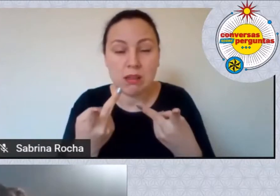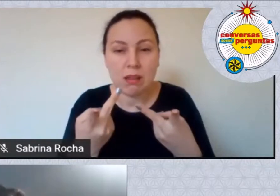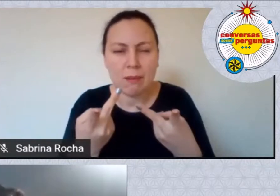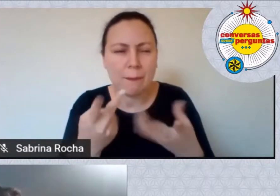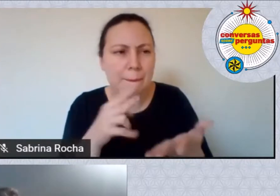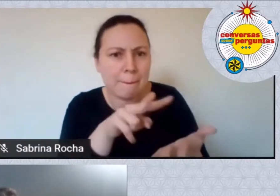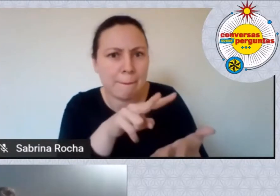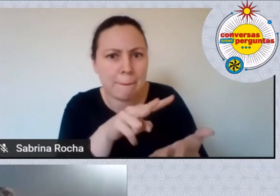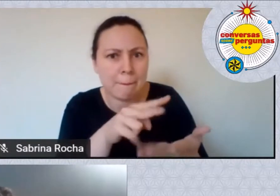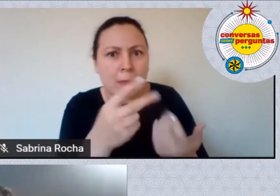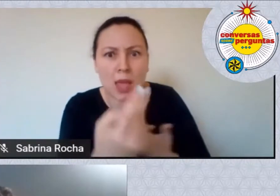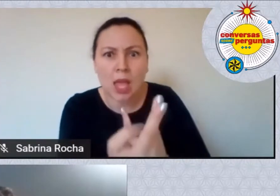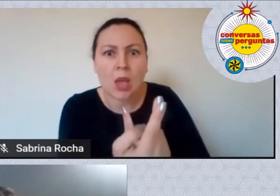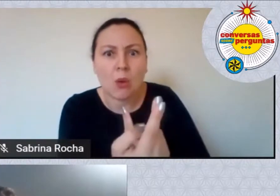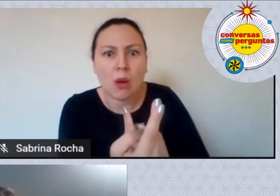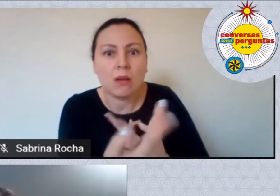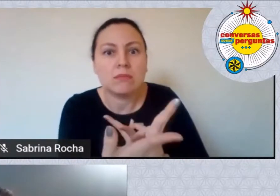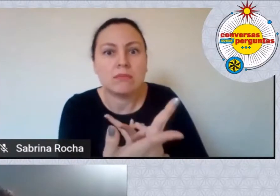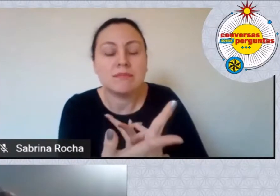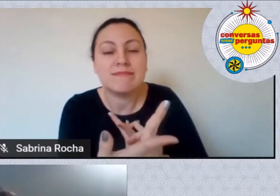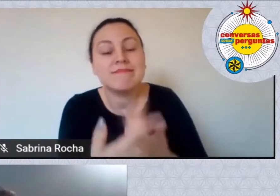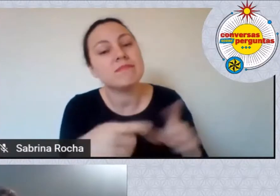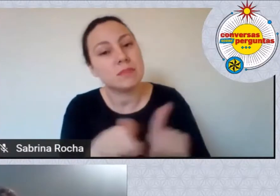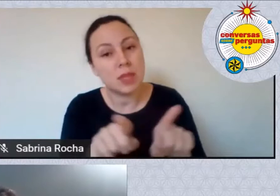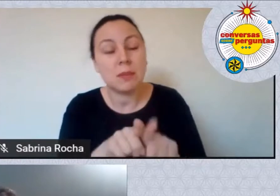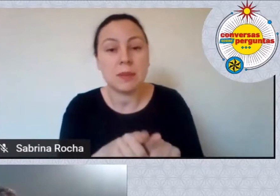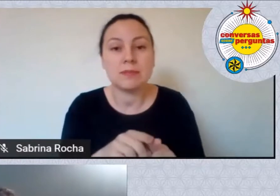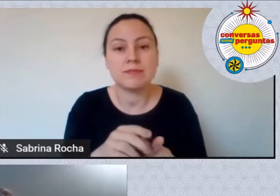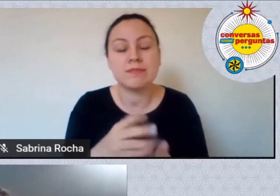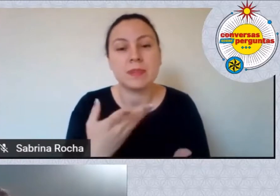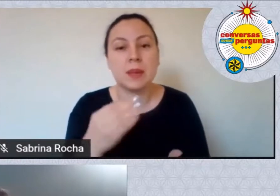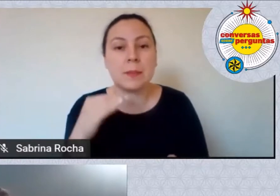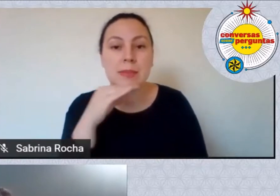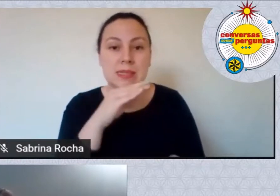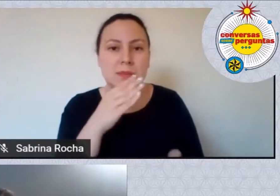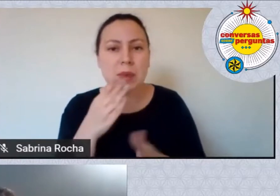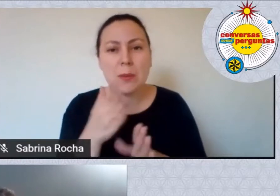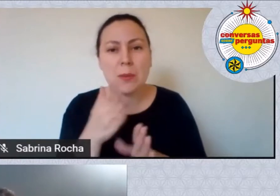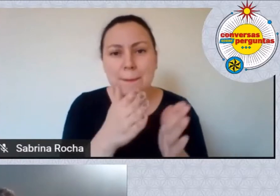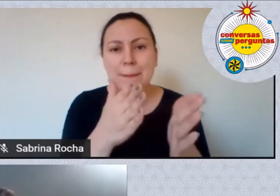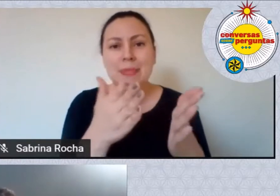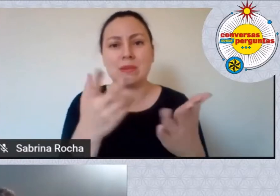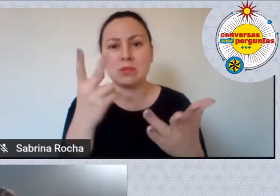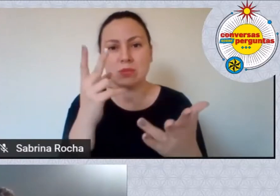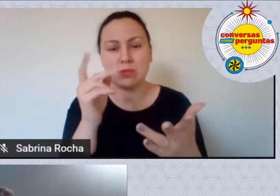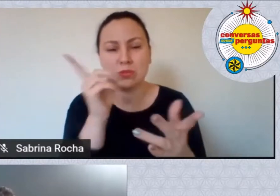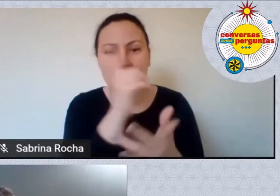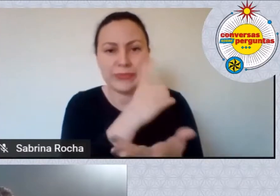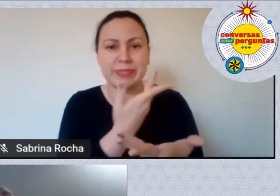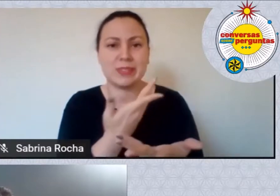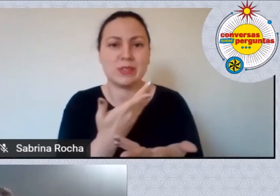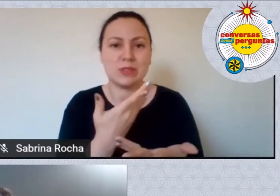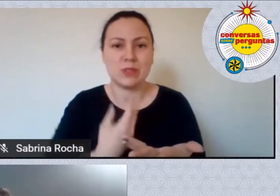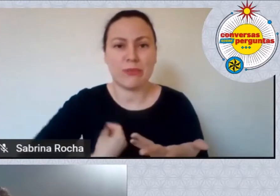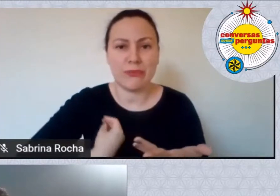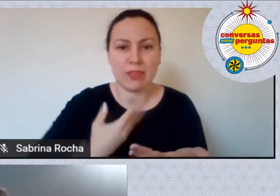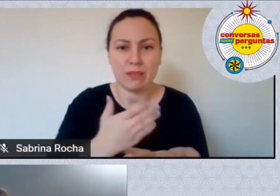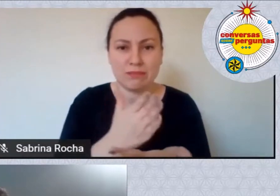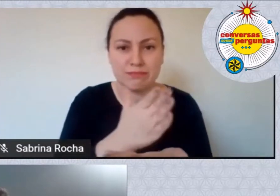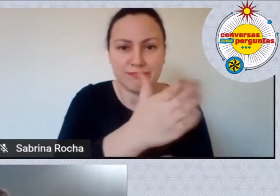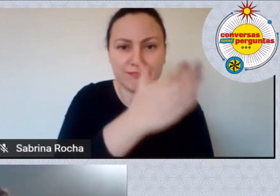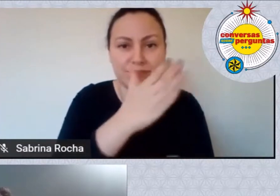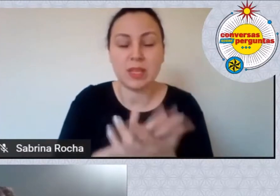tramitar, simbolizarem alguns dos percursos mais conflitivos e mais difíceis. Né? Porque, em